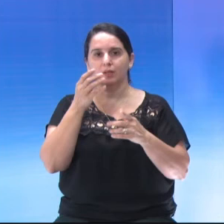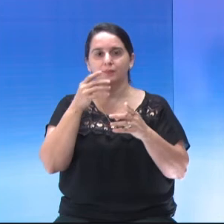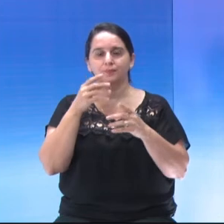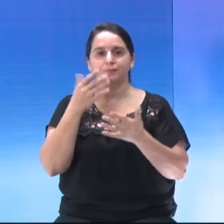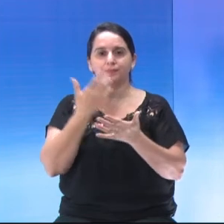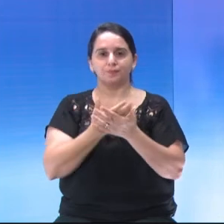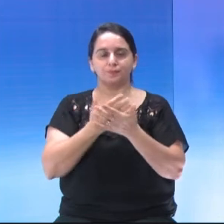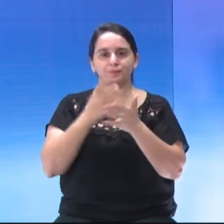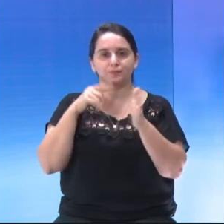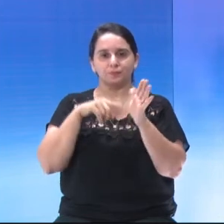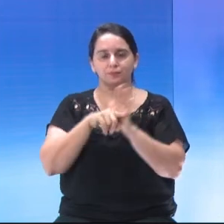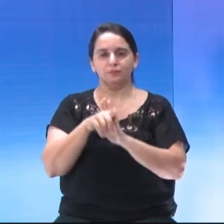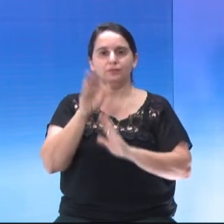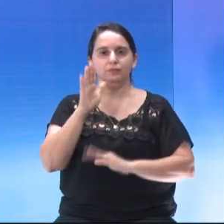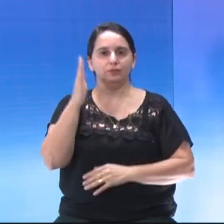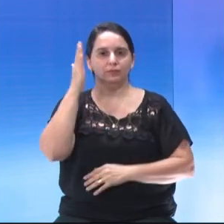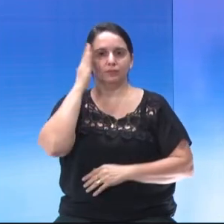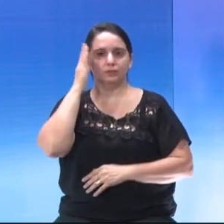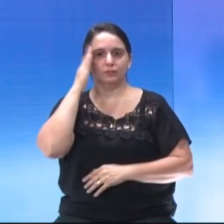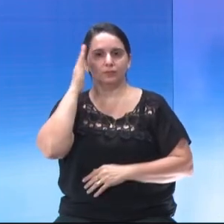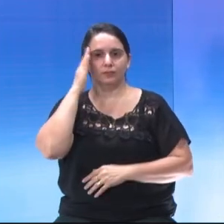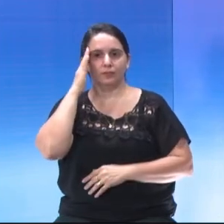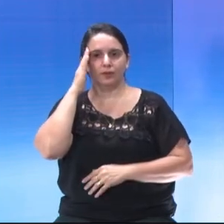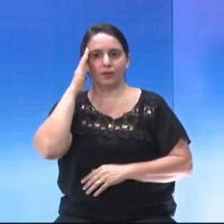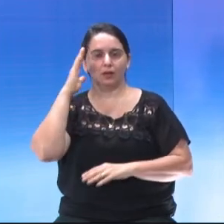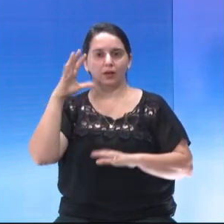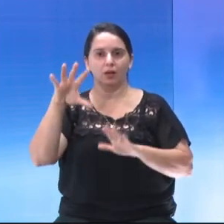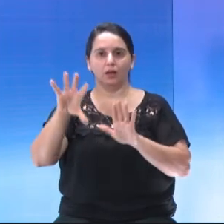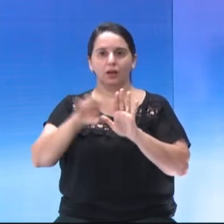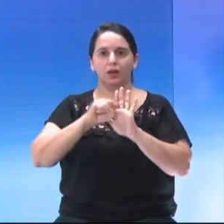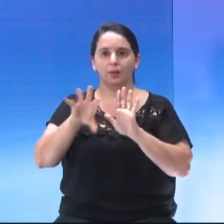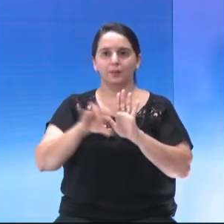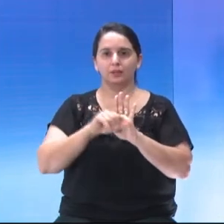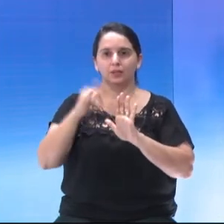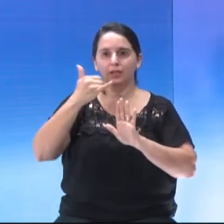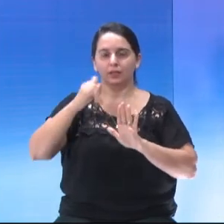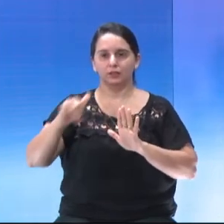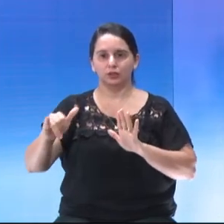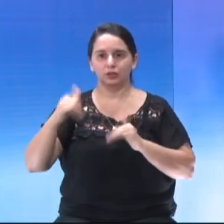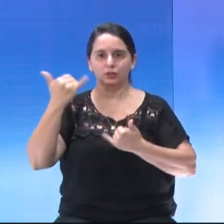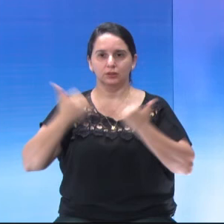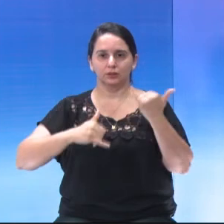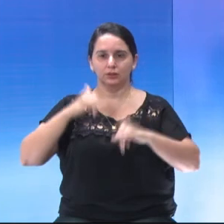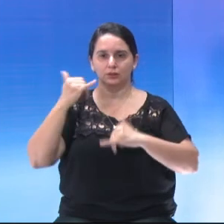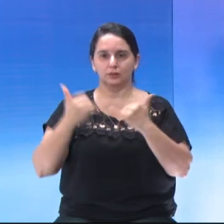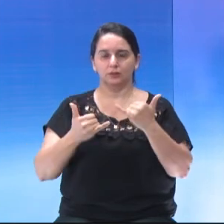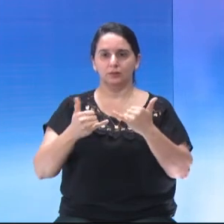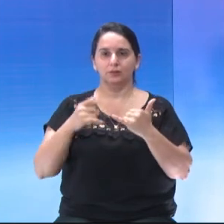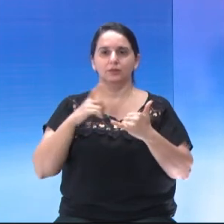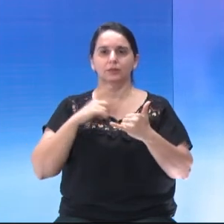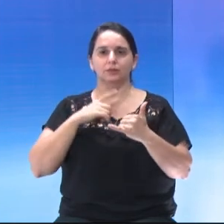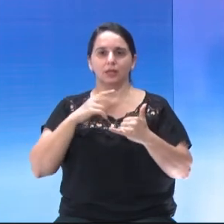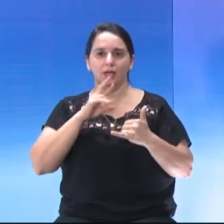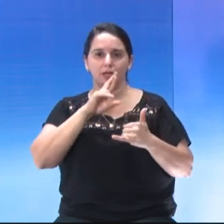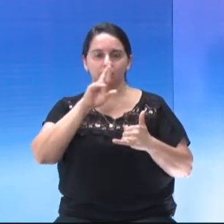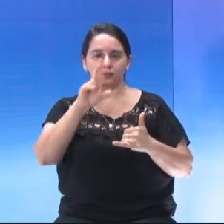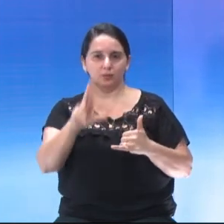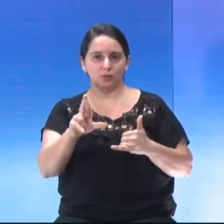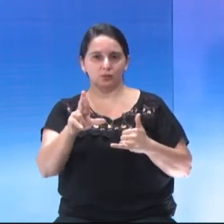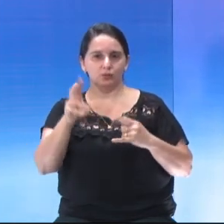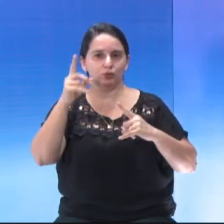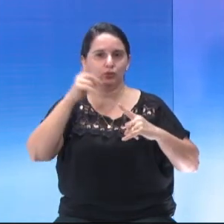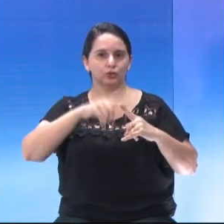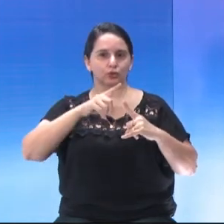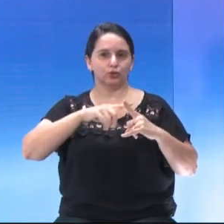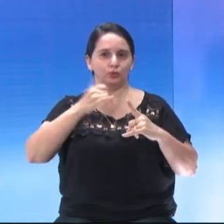na questão. Nós já sabemos que os combustíveis armazenam energia química. Então, a resposta tem